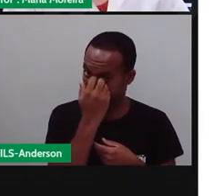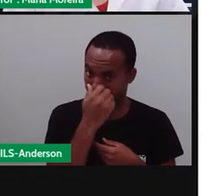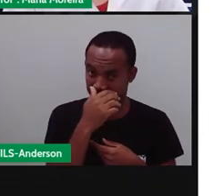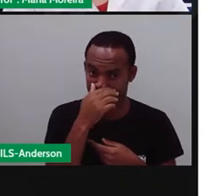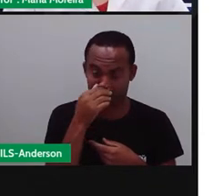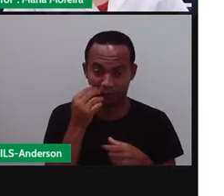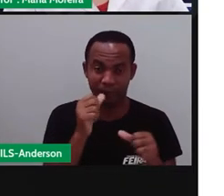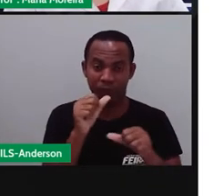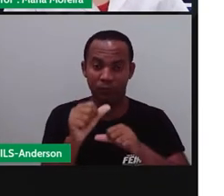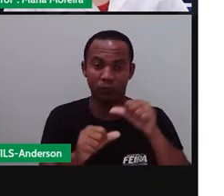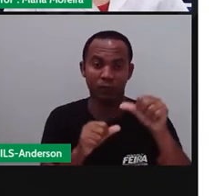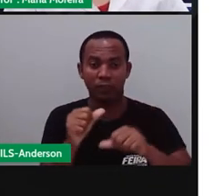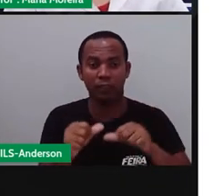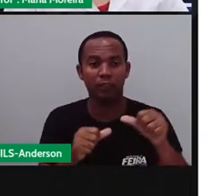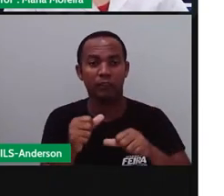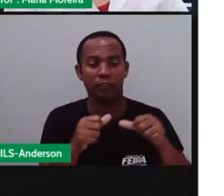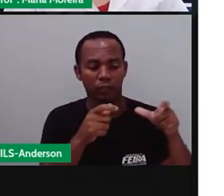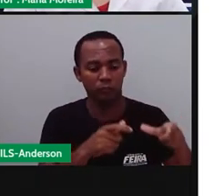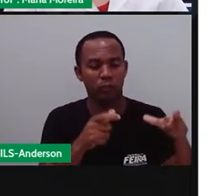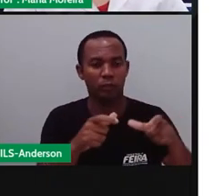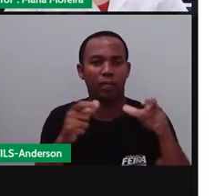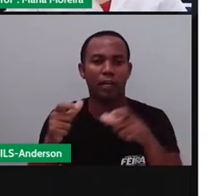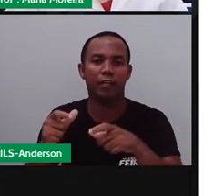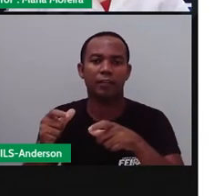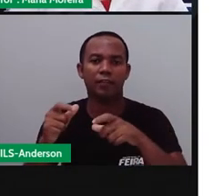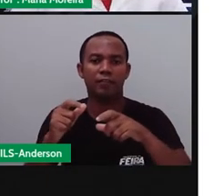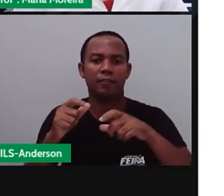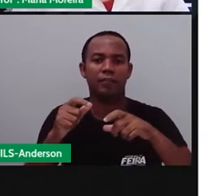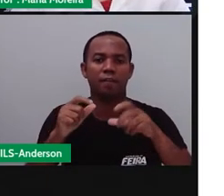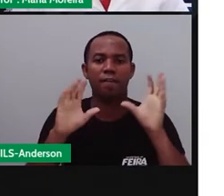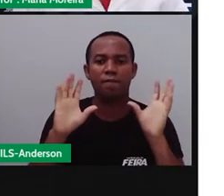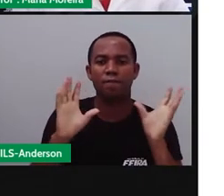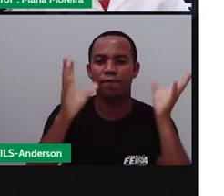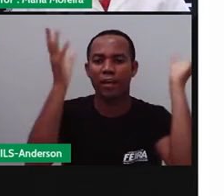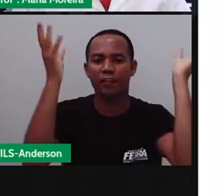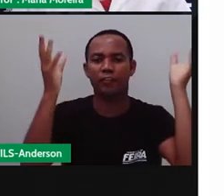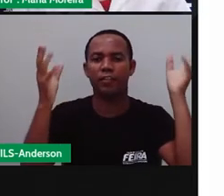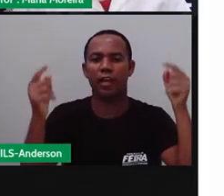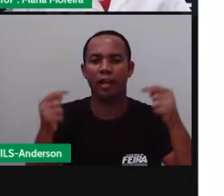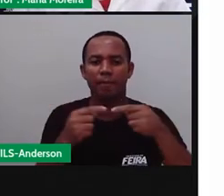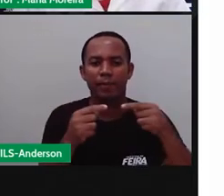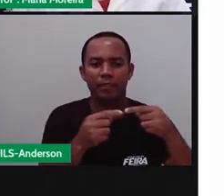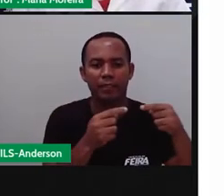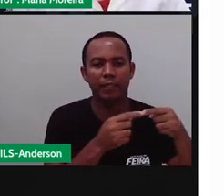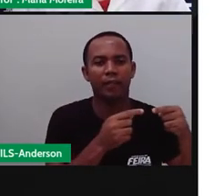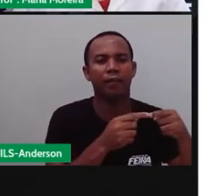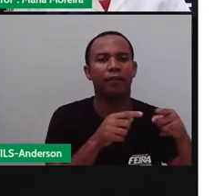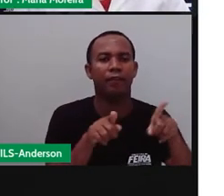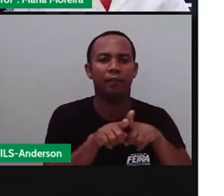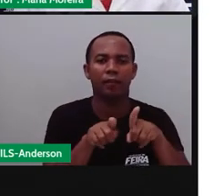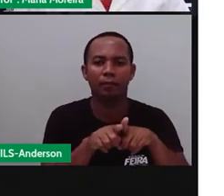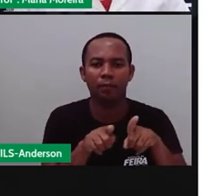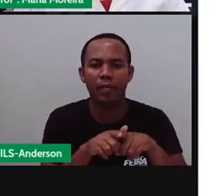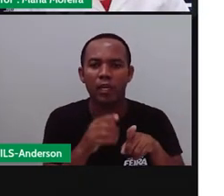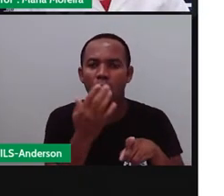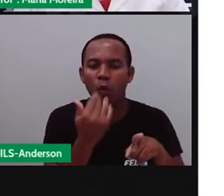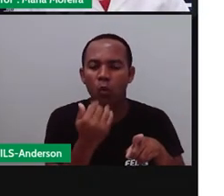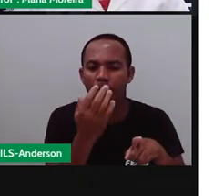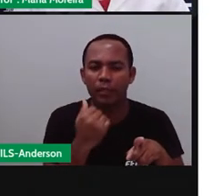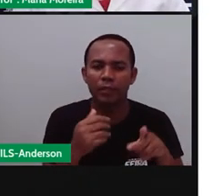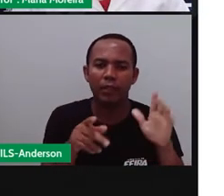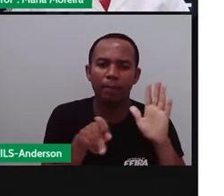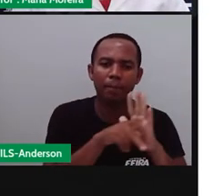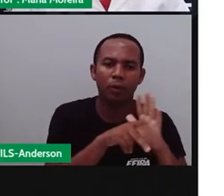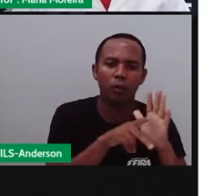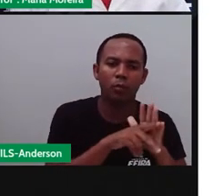A mudança no festejo popular atinge também o quê? A sua gastronomia. É comum, gente, a inclusão de pratos que não